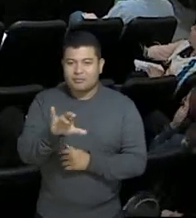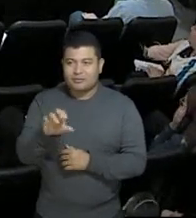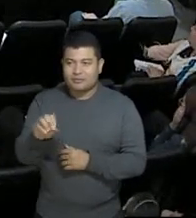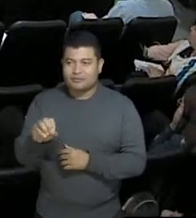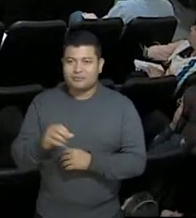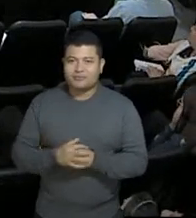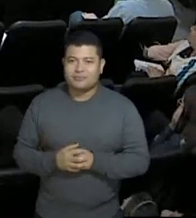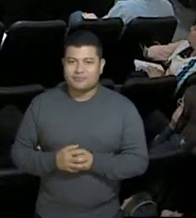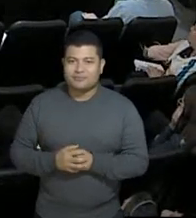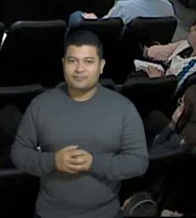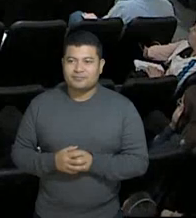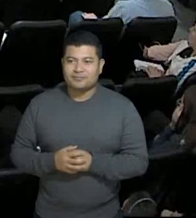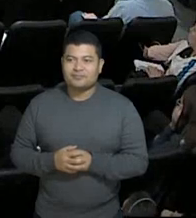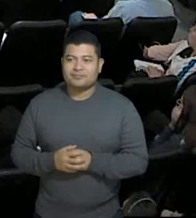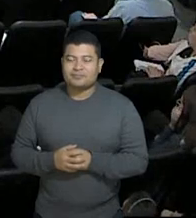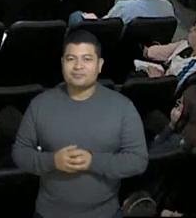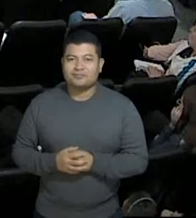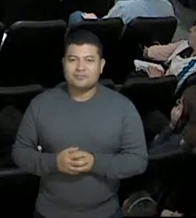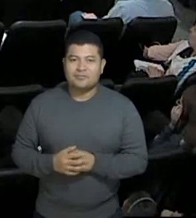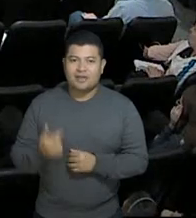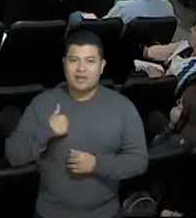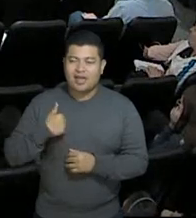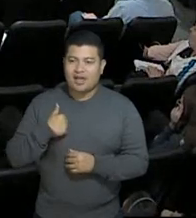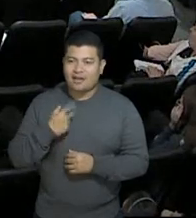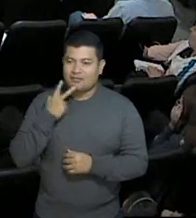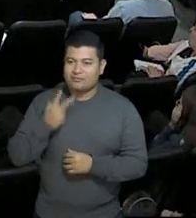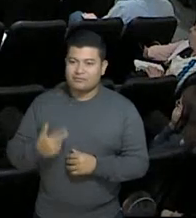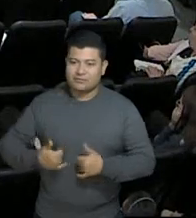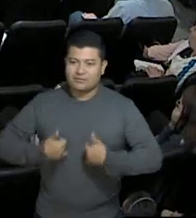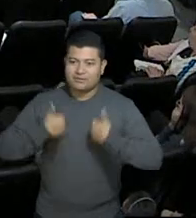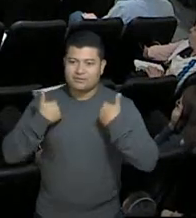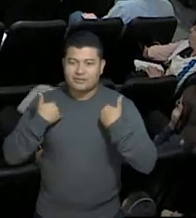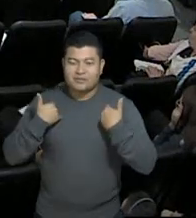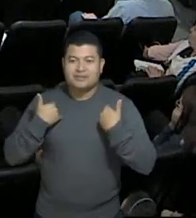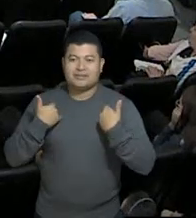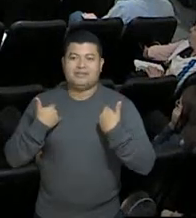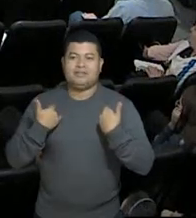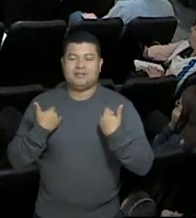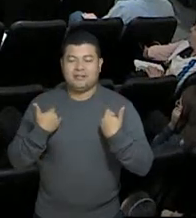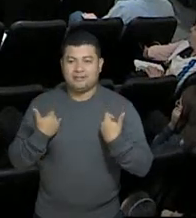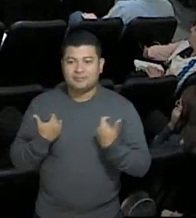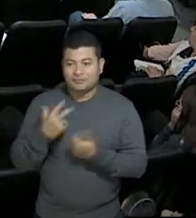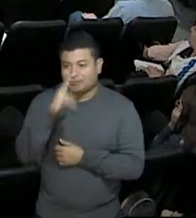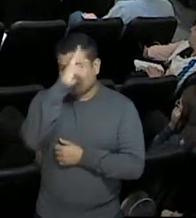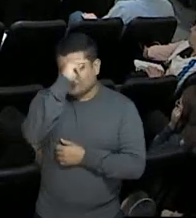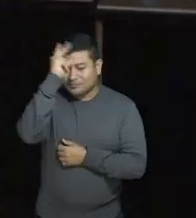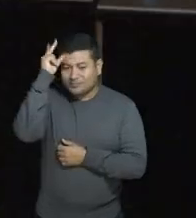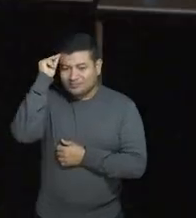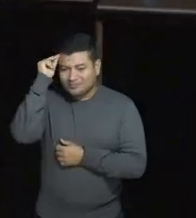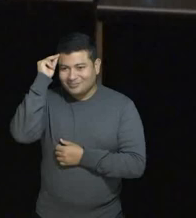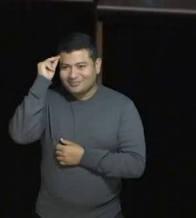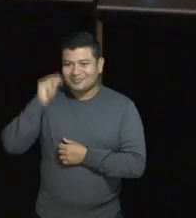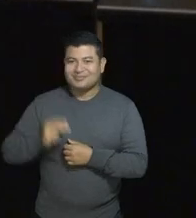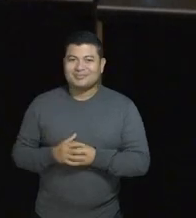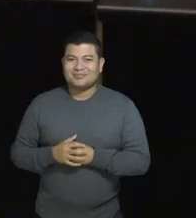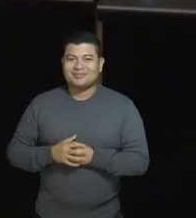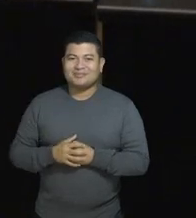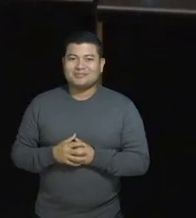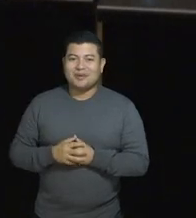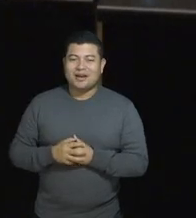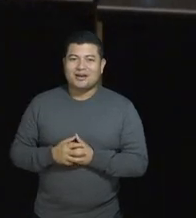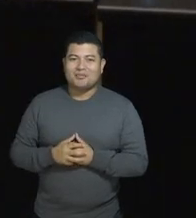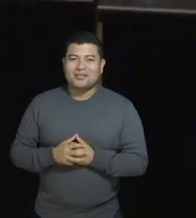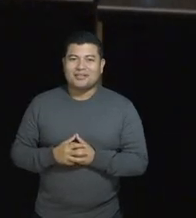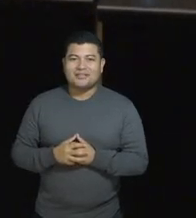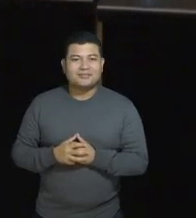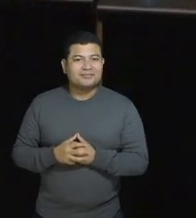Eu falo com orgulho, porque eu também me sinto parte da Prefeitura de Águas Mornas. Eu só esqueci de dizer que a